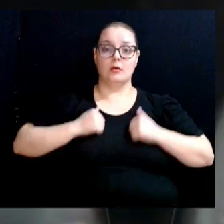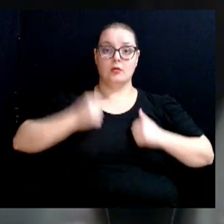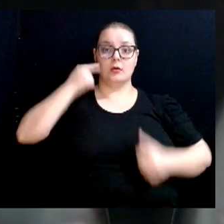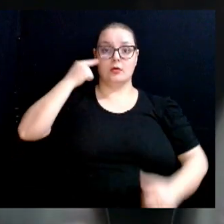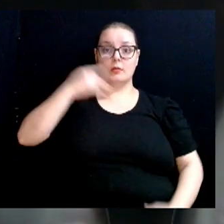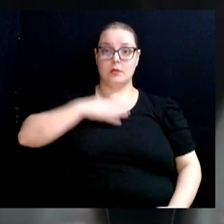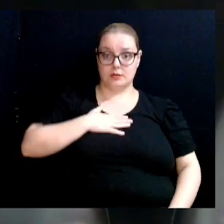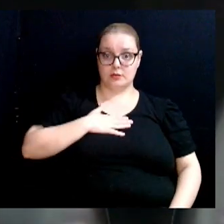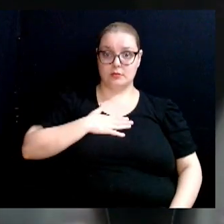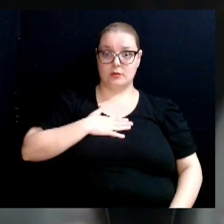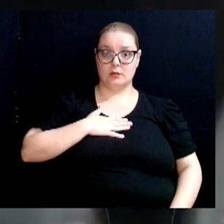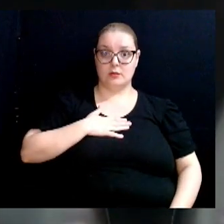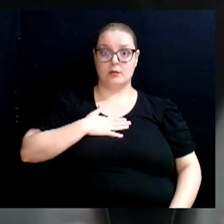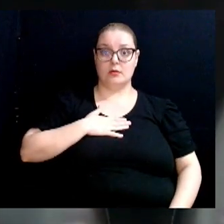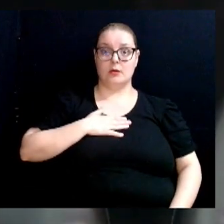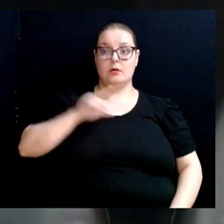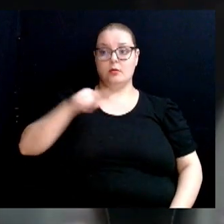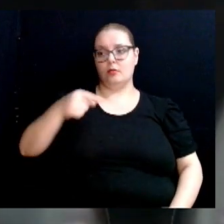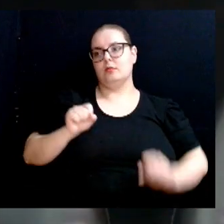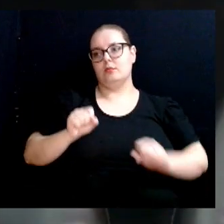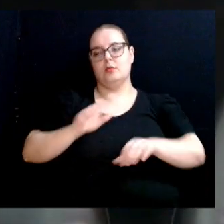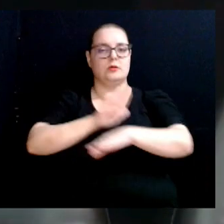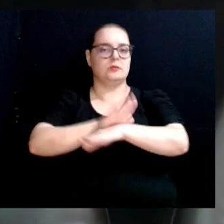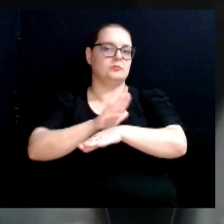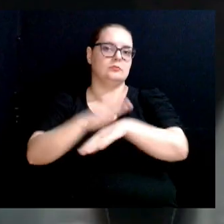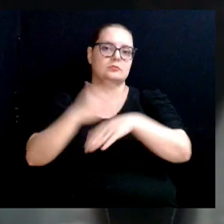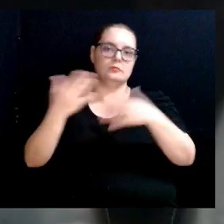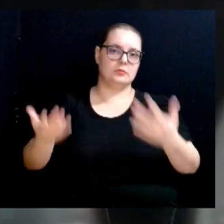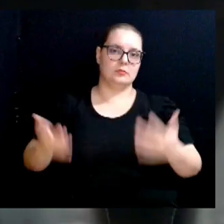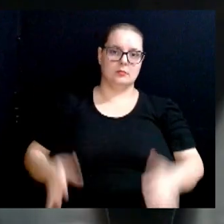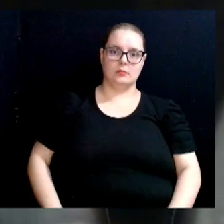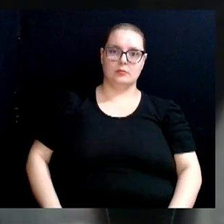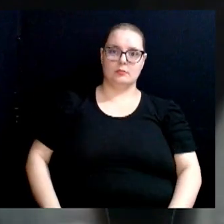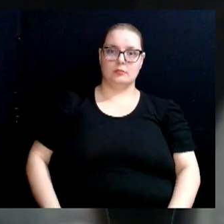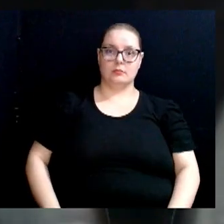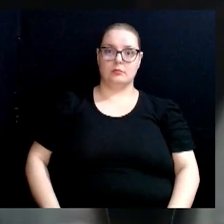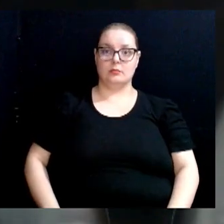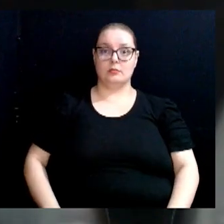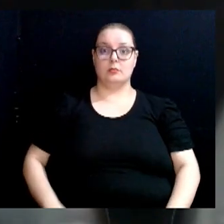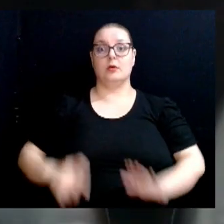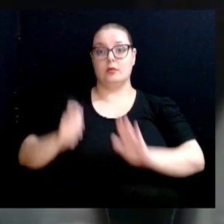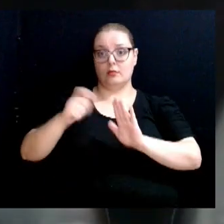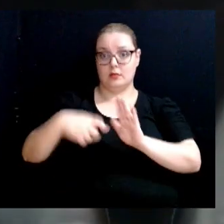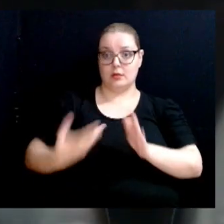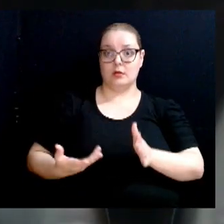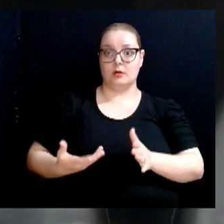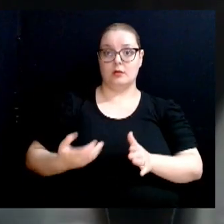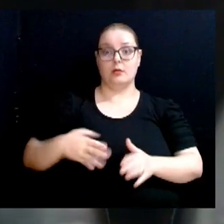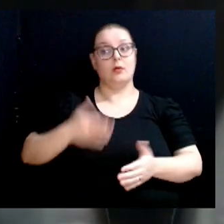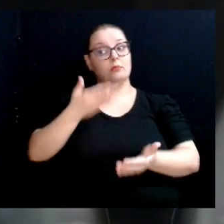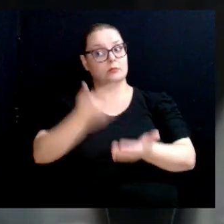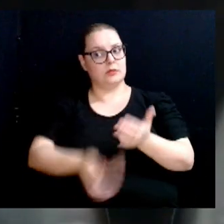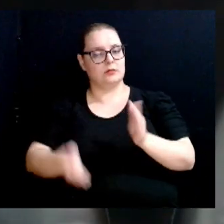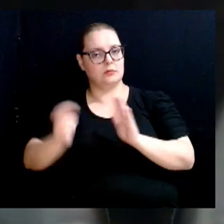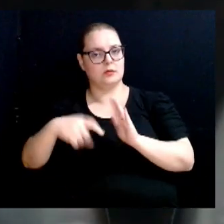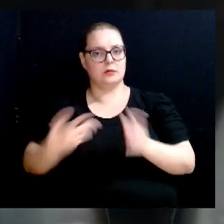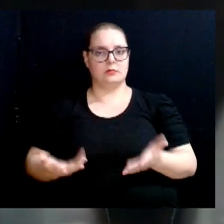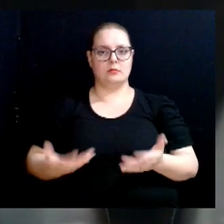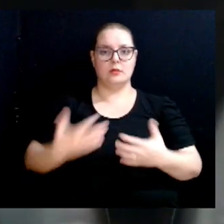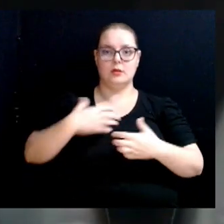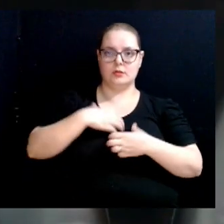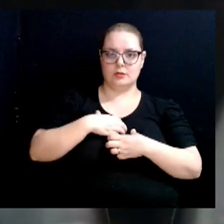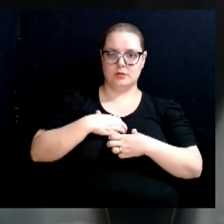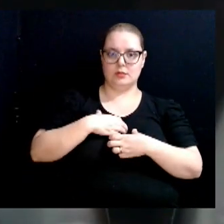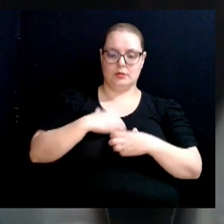até contribuir dizendo, te validando ou te desvalidando. Né? Mas a maneira como eu construo